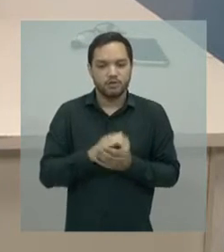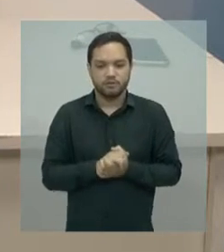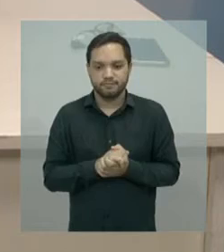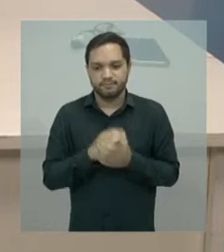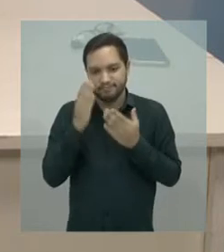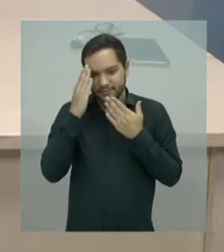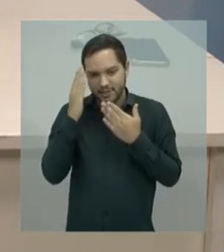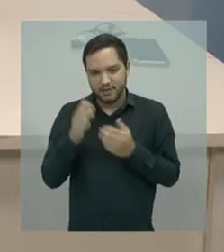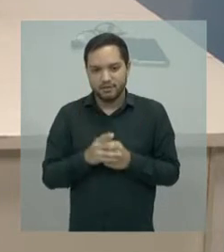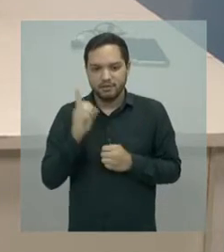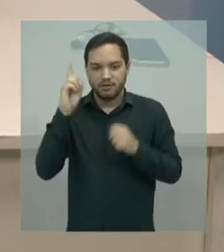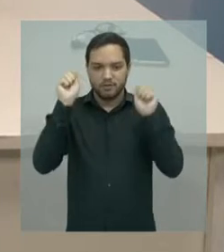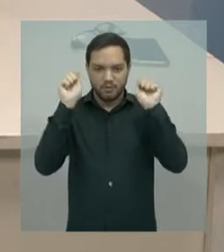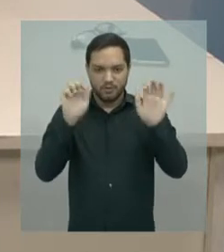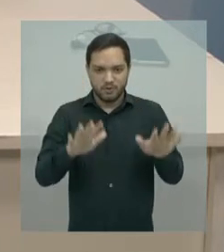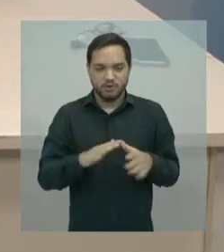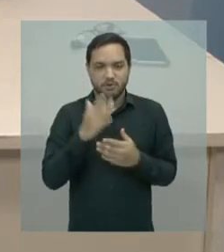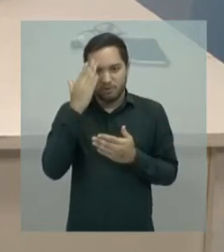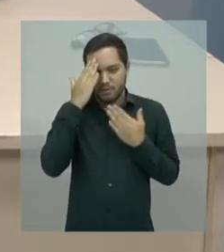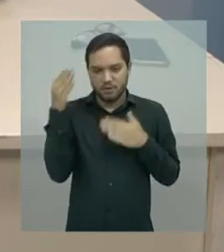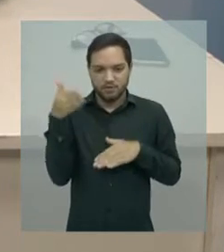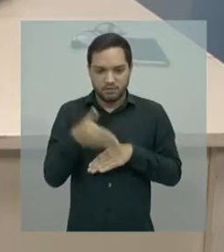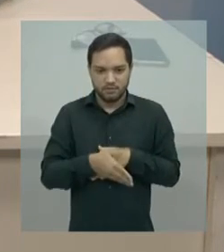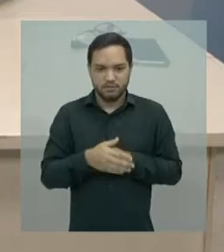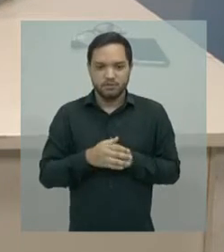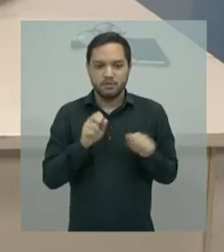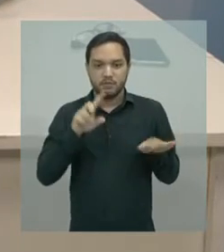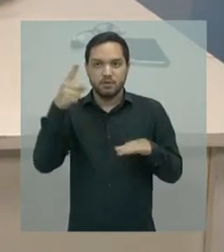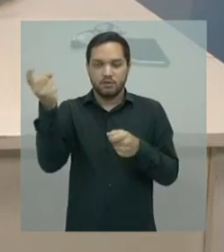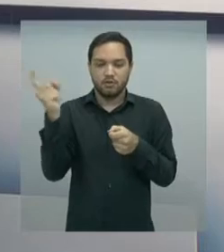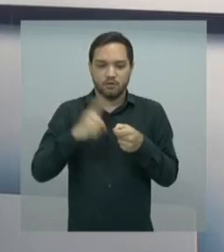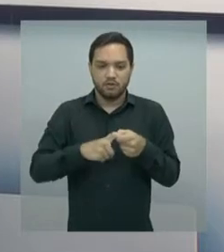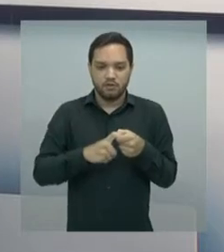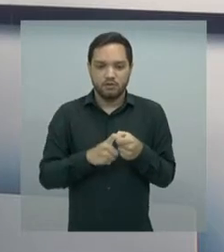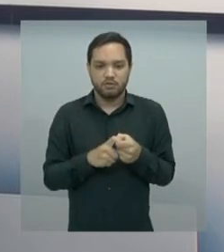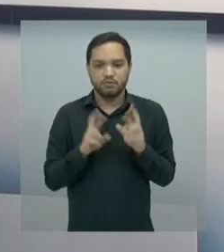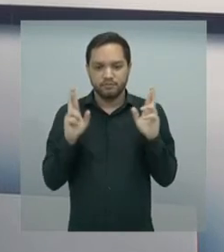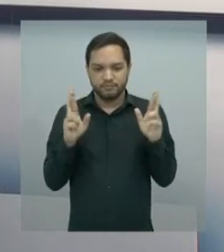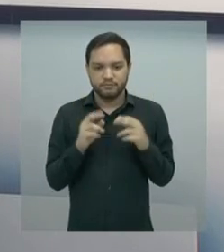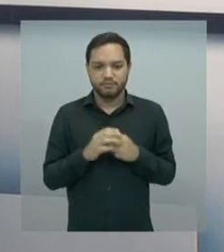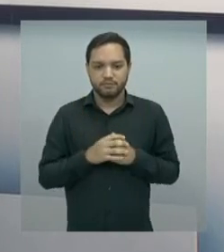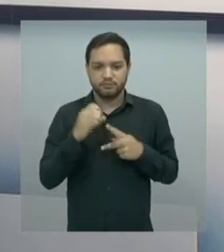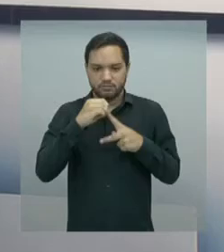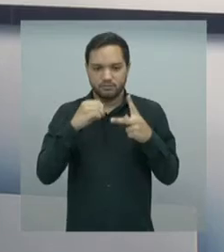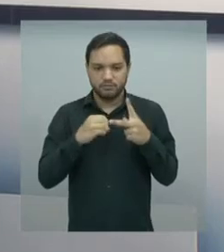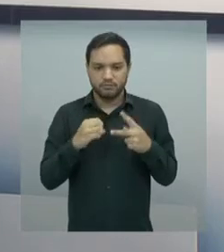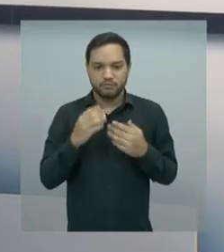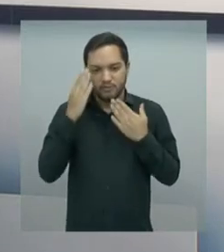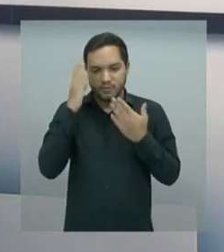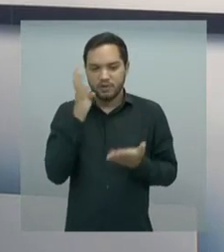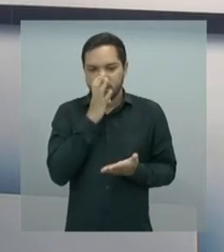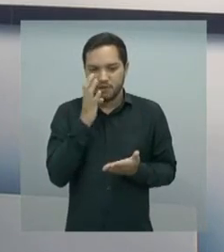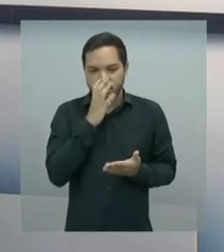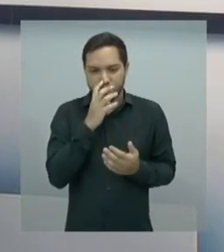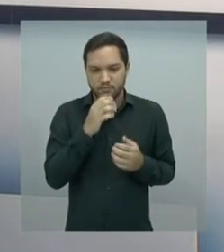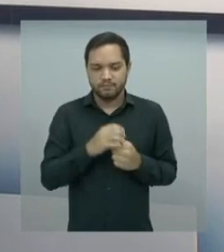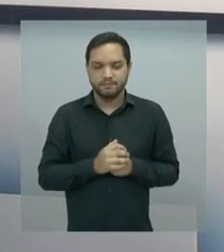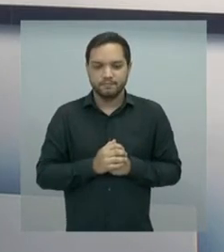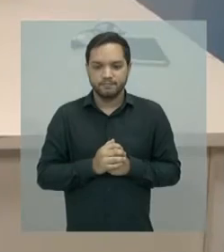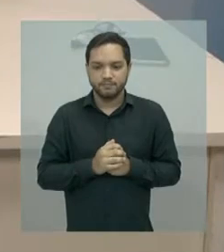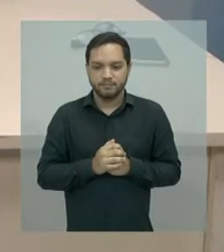Deus. Muito obrigado. Valeu. Muito obrigado pela presença aqui. Eu volto na próxima semana, se Deus quiser, mais um programa pela ordem. Obrigado pela audiência. Até